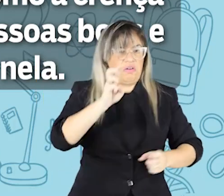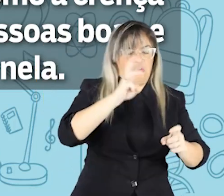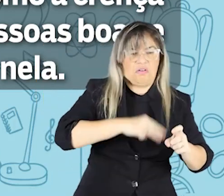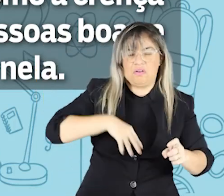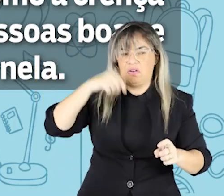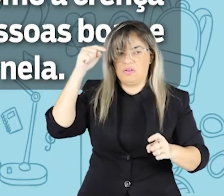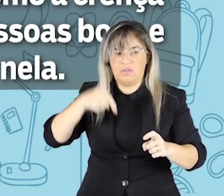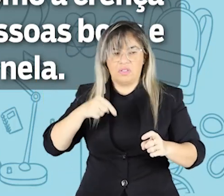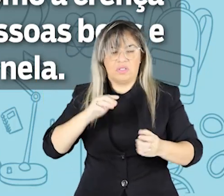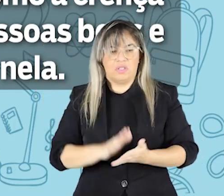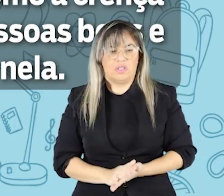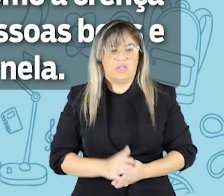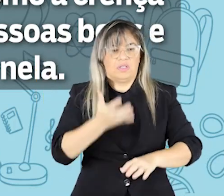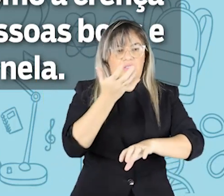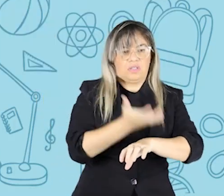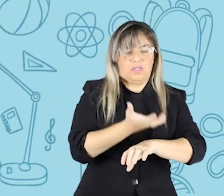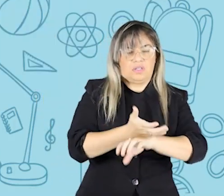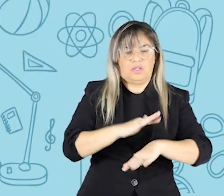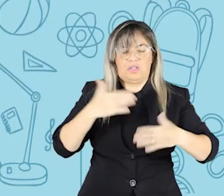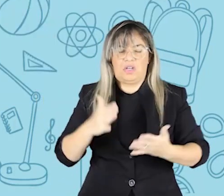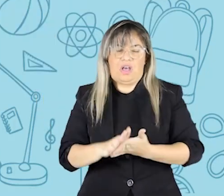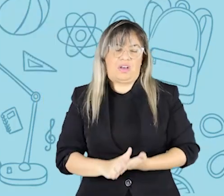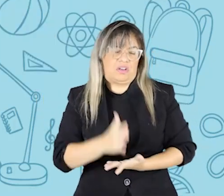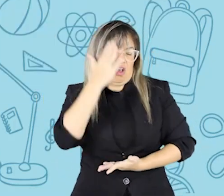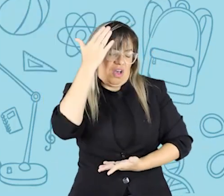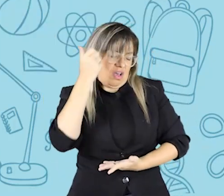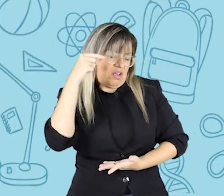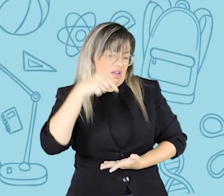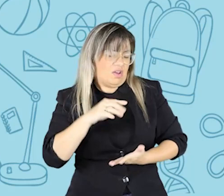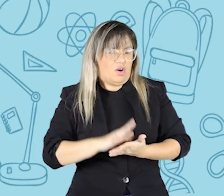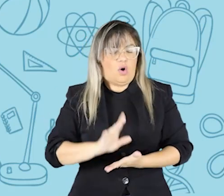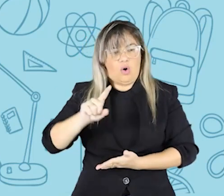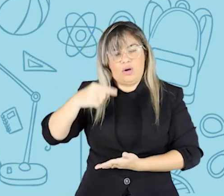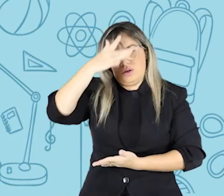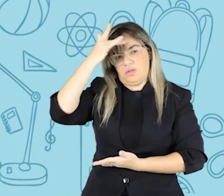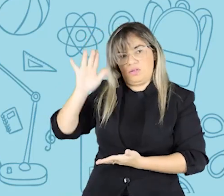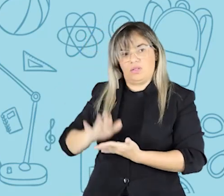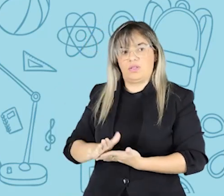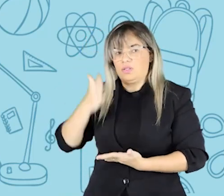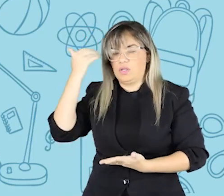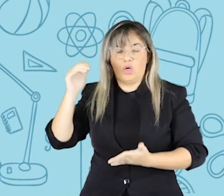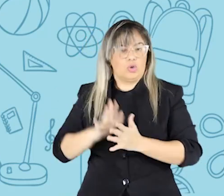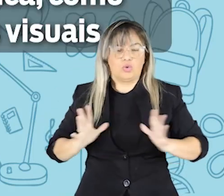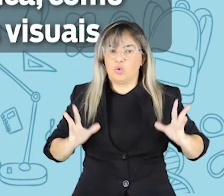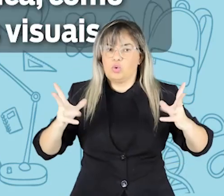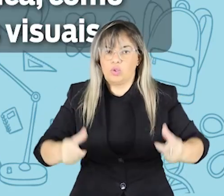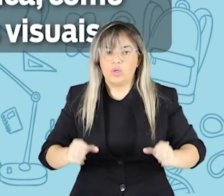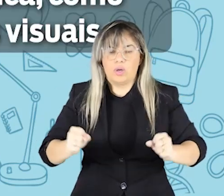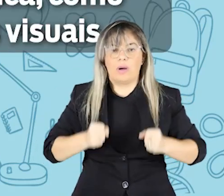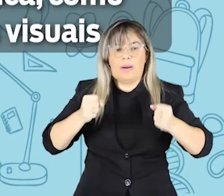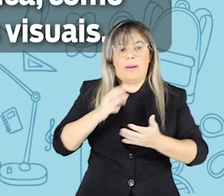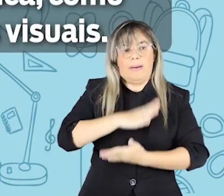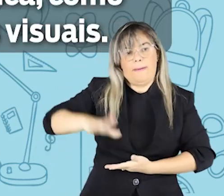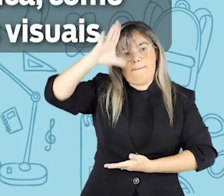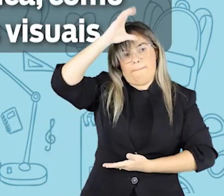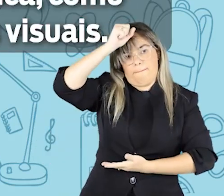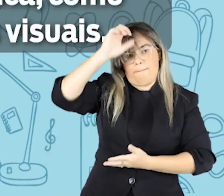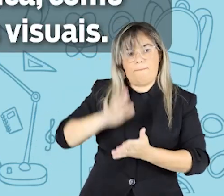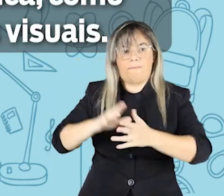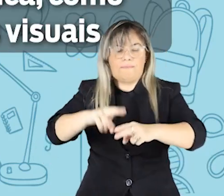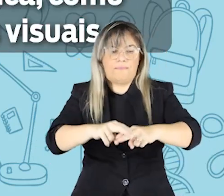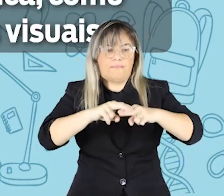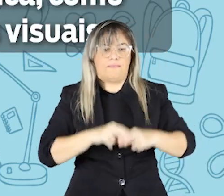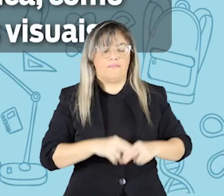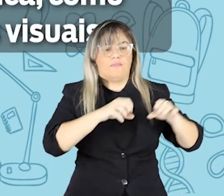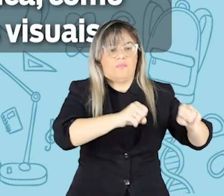há pessoas boas e ruins nela. Para Jo, todos podem aprender em altos níveis. Por isso, sua abordagem de ensino